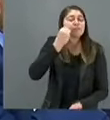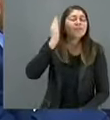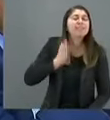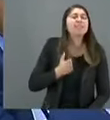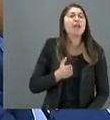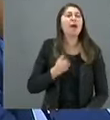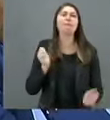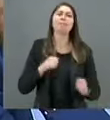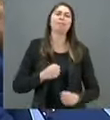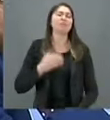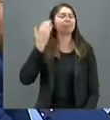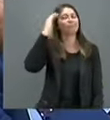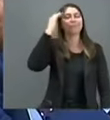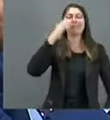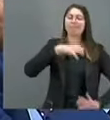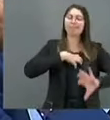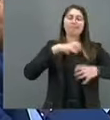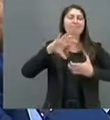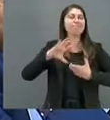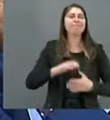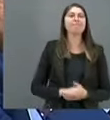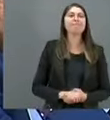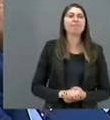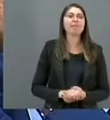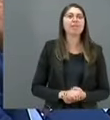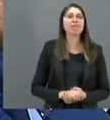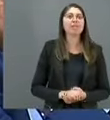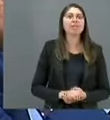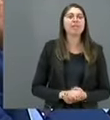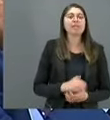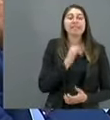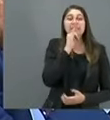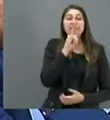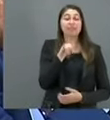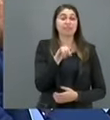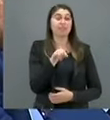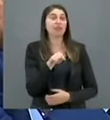Vocês não estão acostumados a ter que matar carapanã no corpo todos os dias.